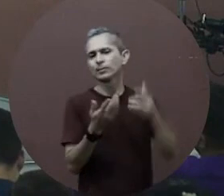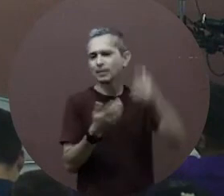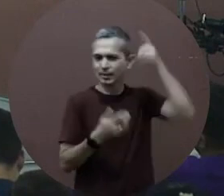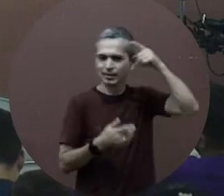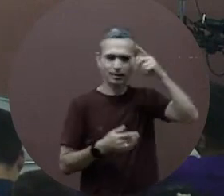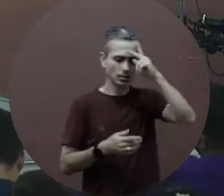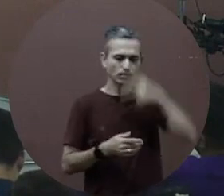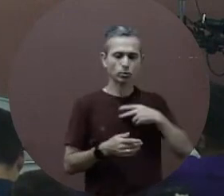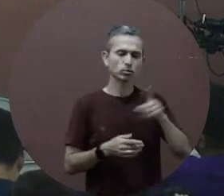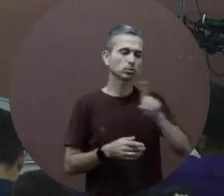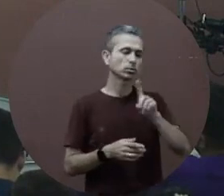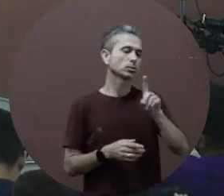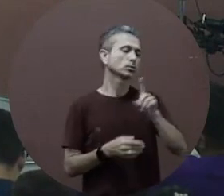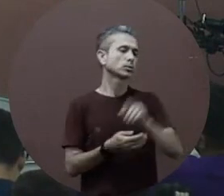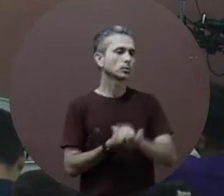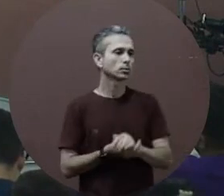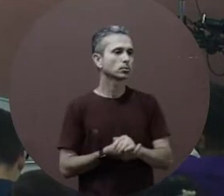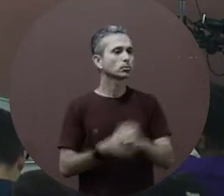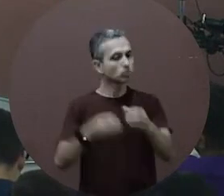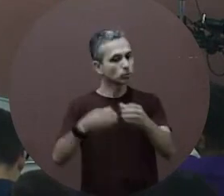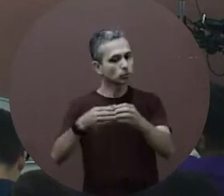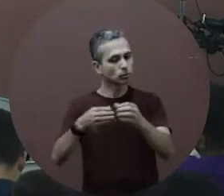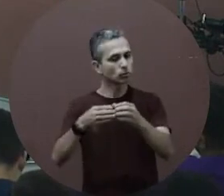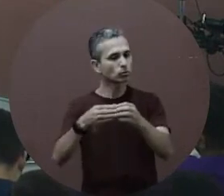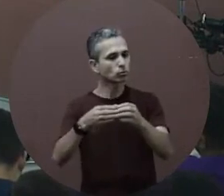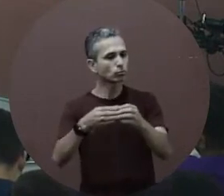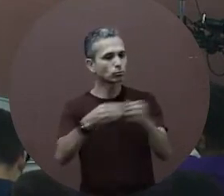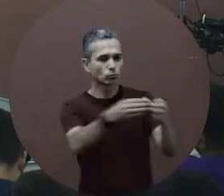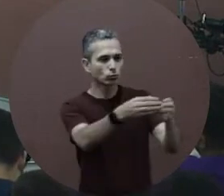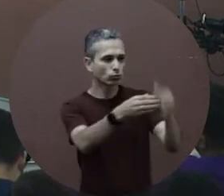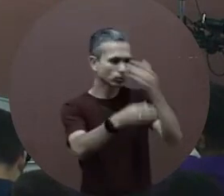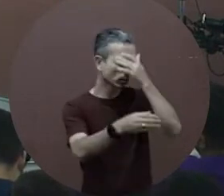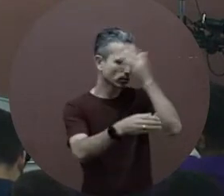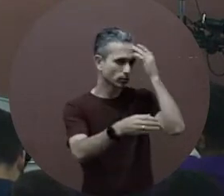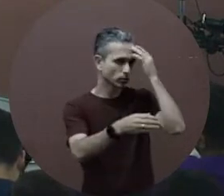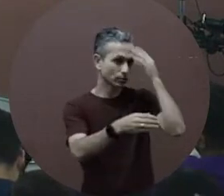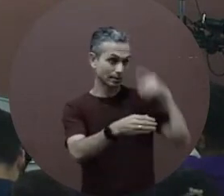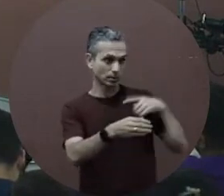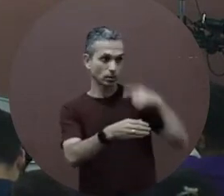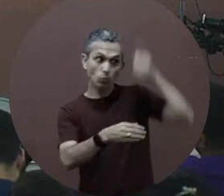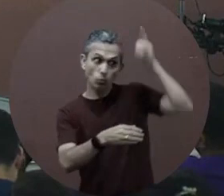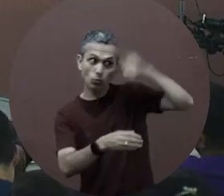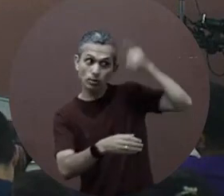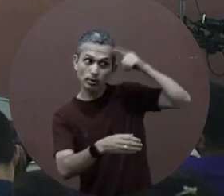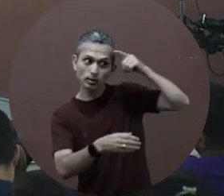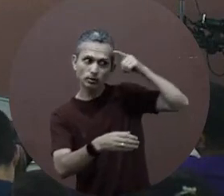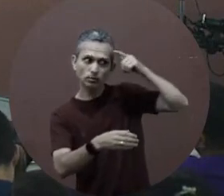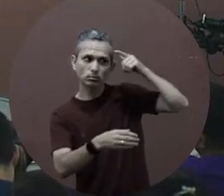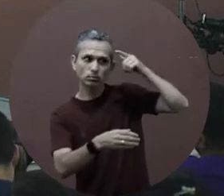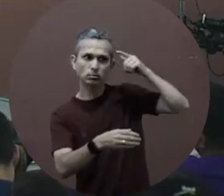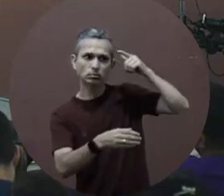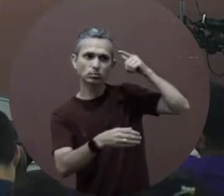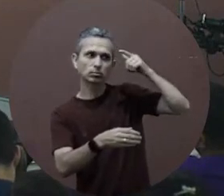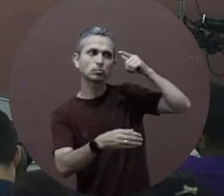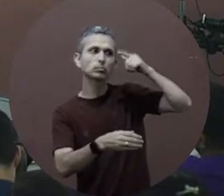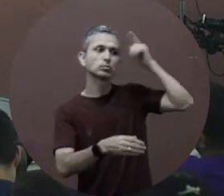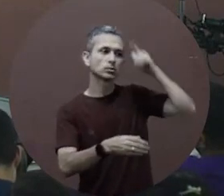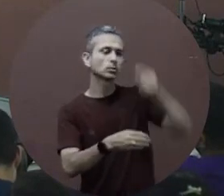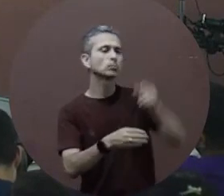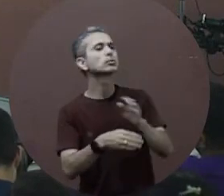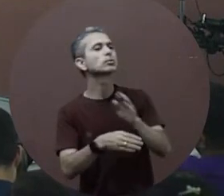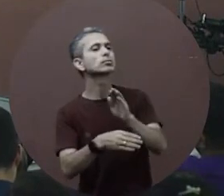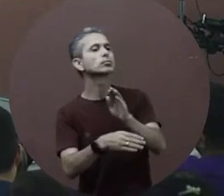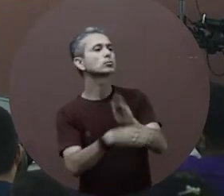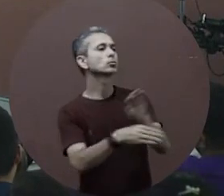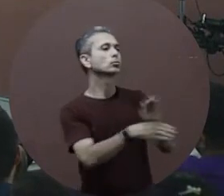uma comunidade pastoreada por líderes, que lideram o povo. que guiam o povo, mas que são